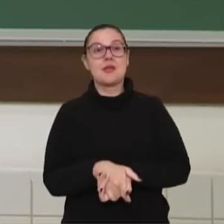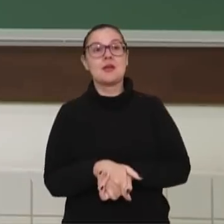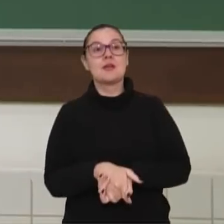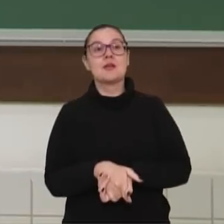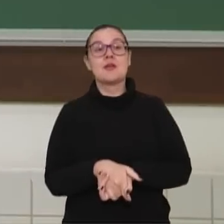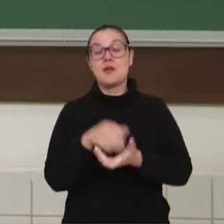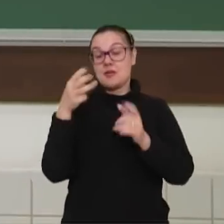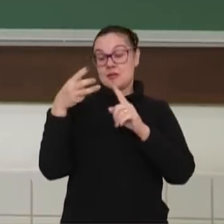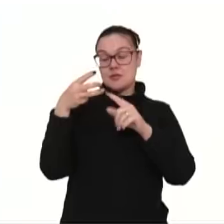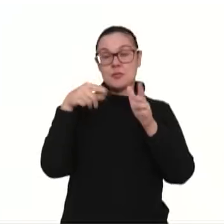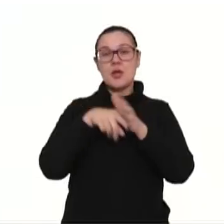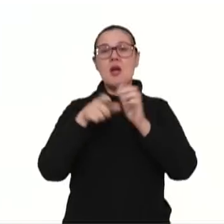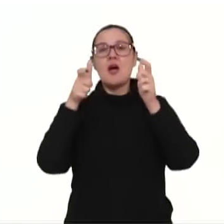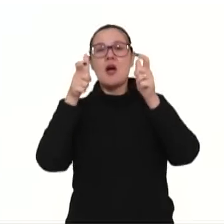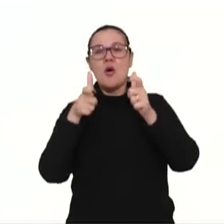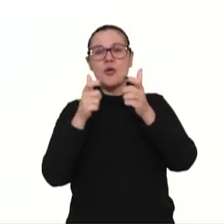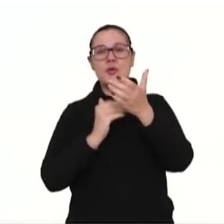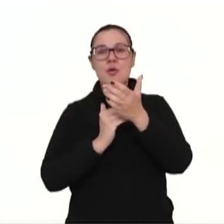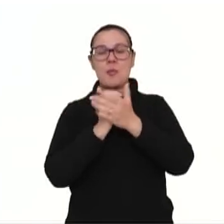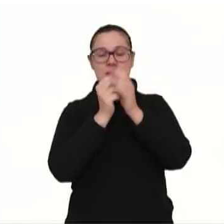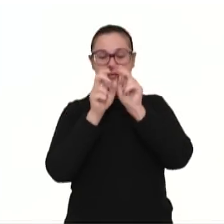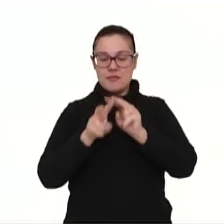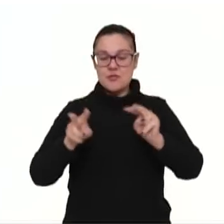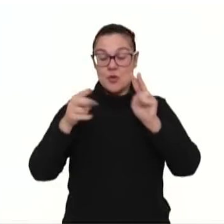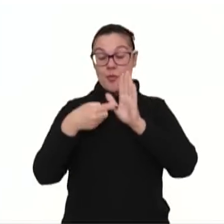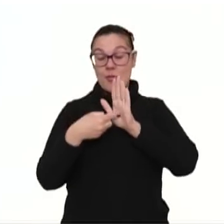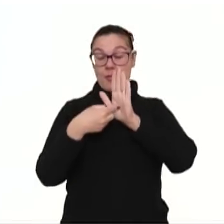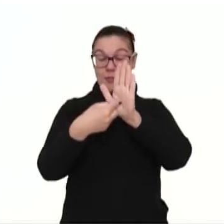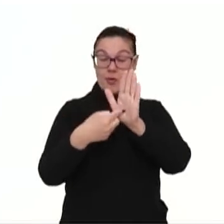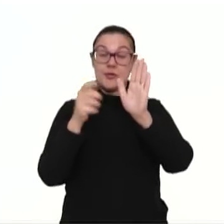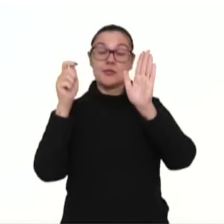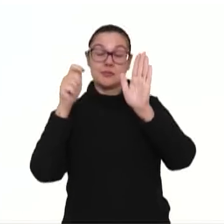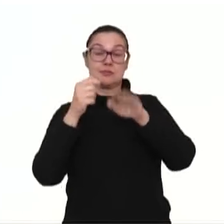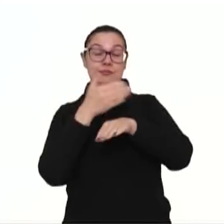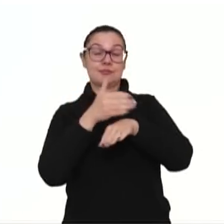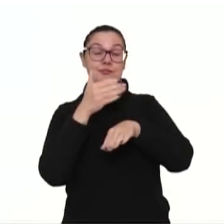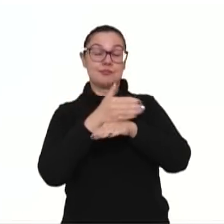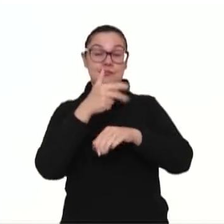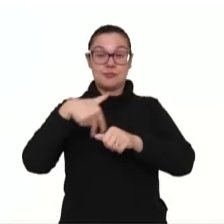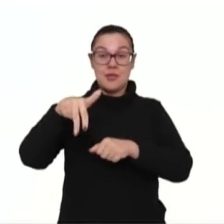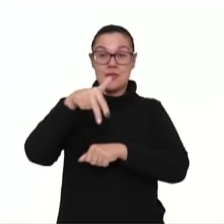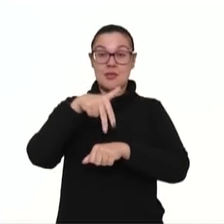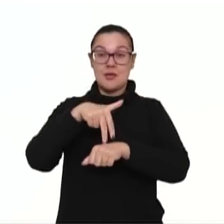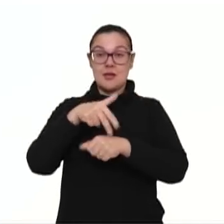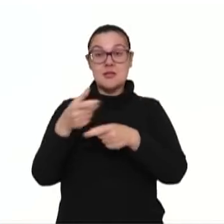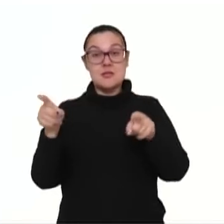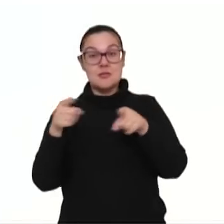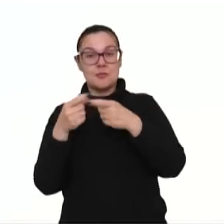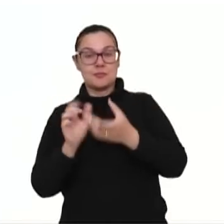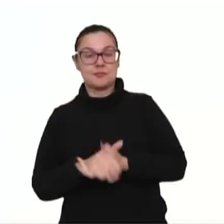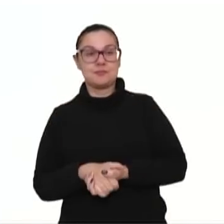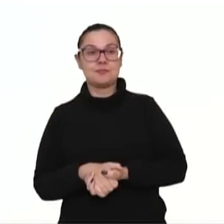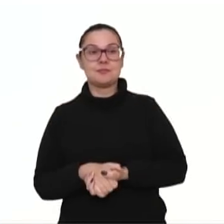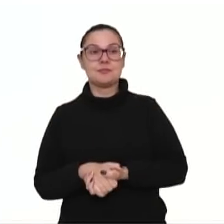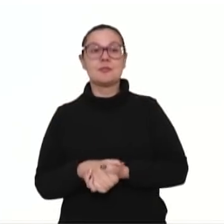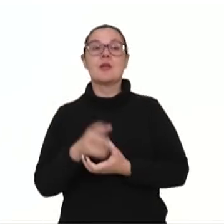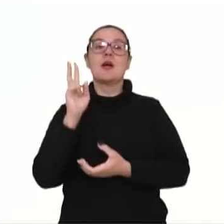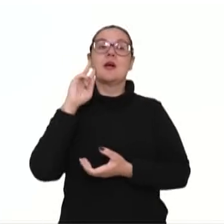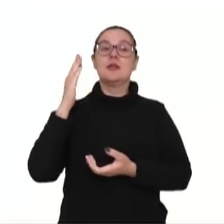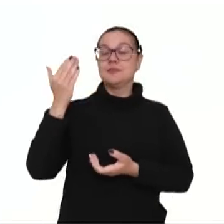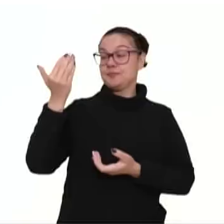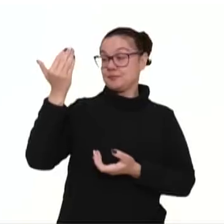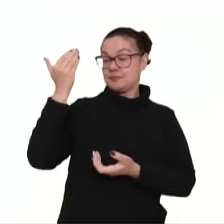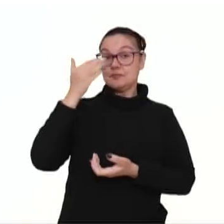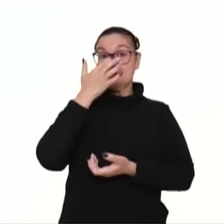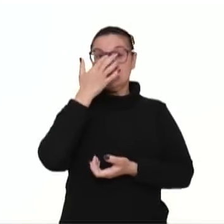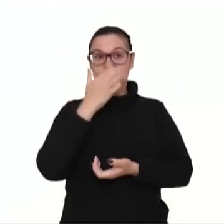Onde temos os primeiros registros visuais que mostram possíveis práticas de dança e música? Então lembrando lá,